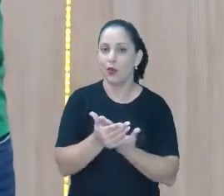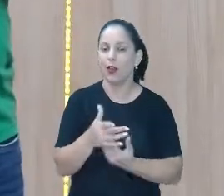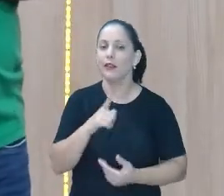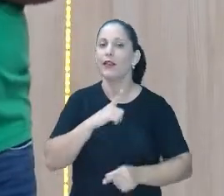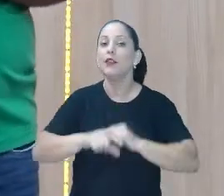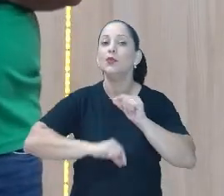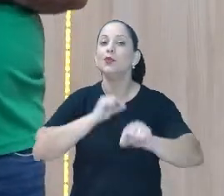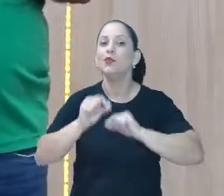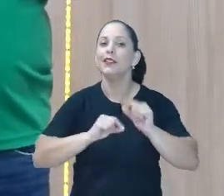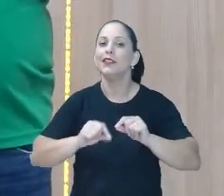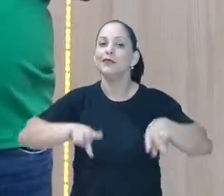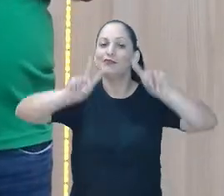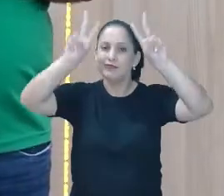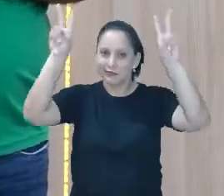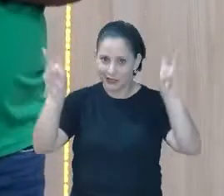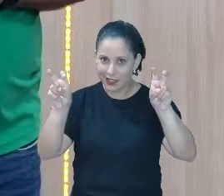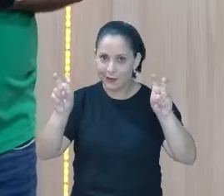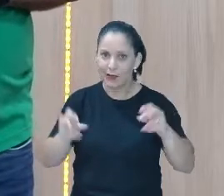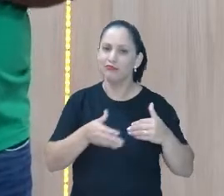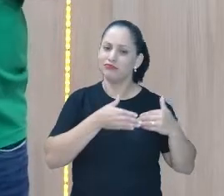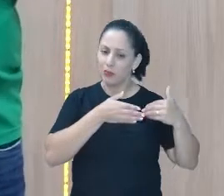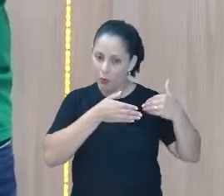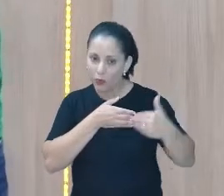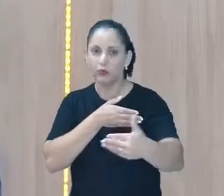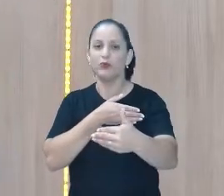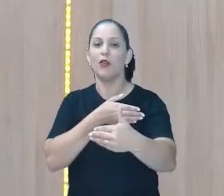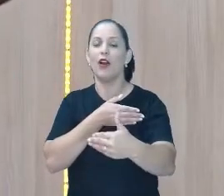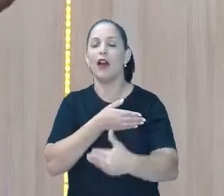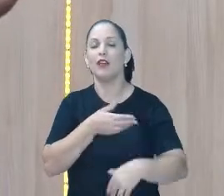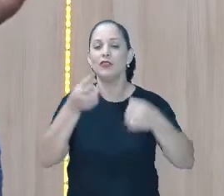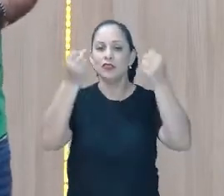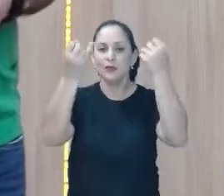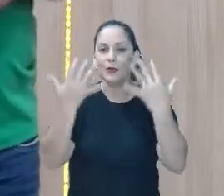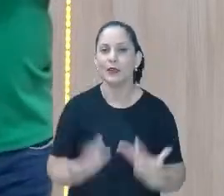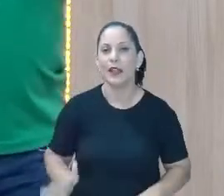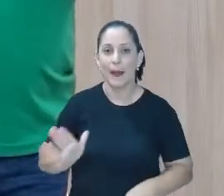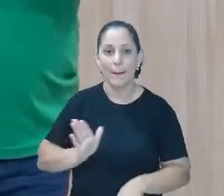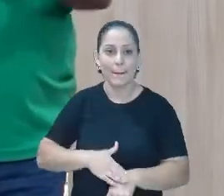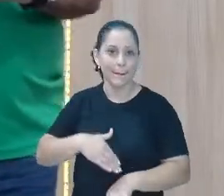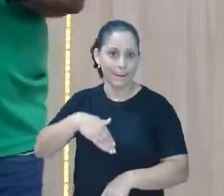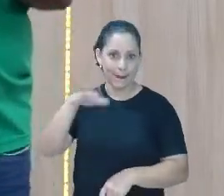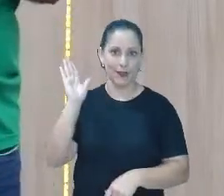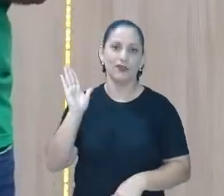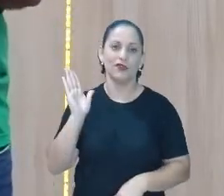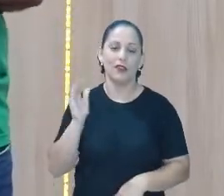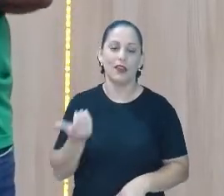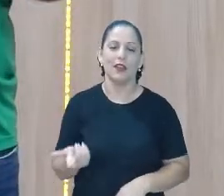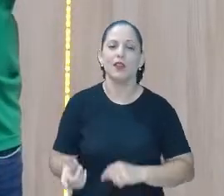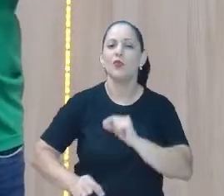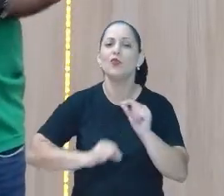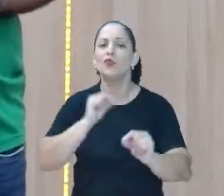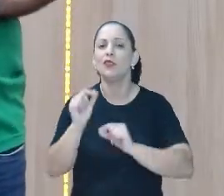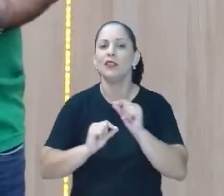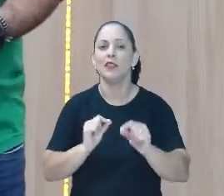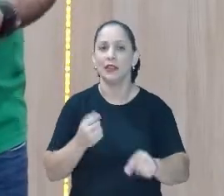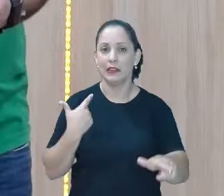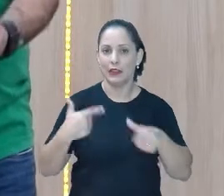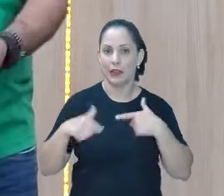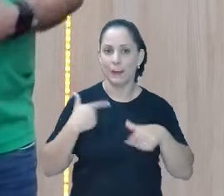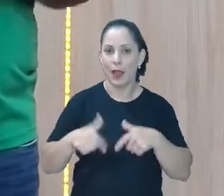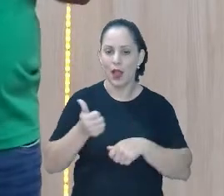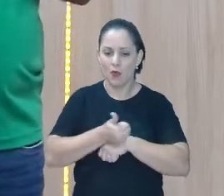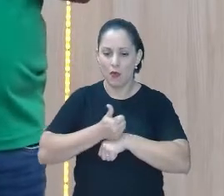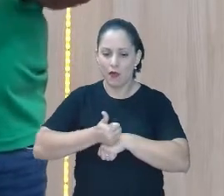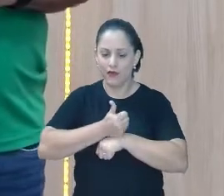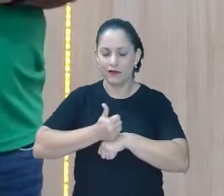vai continuar trabalhando essa temática, a gente vai falar um pouco mais, né, do trabalho específico, né, do historiador, como